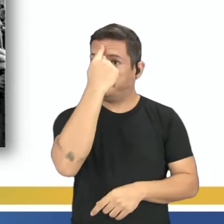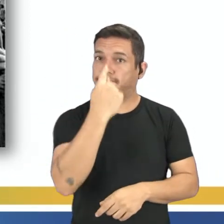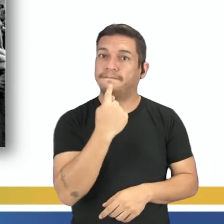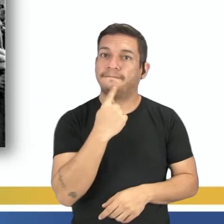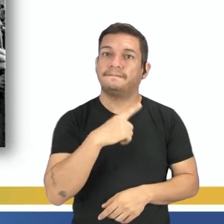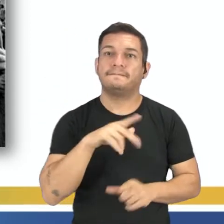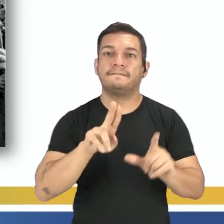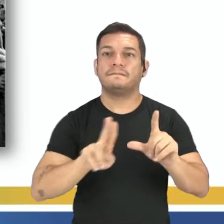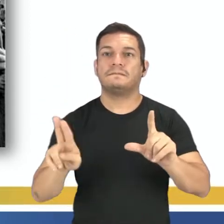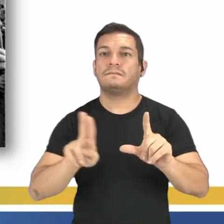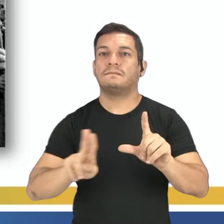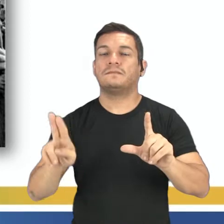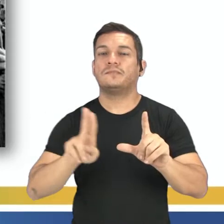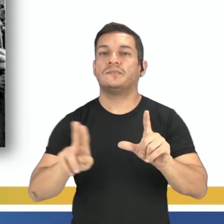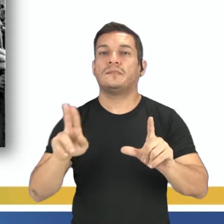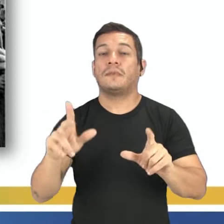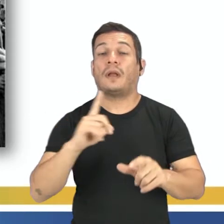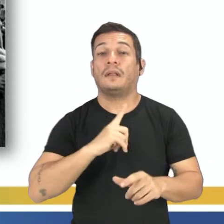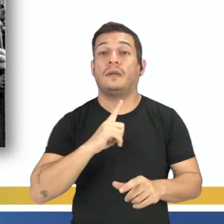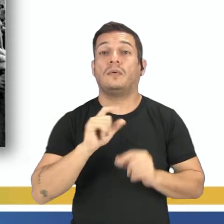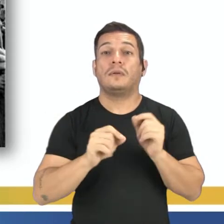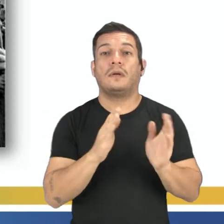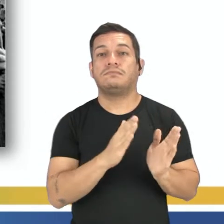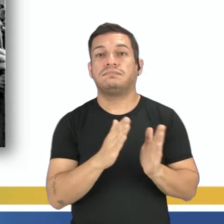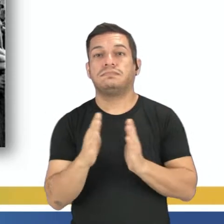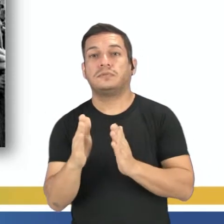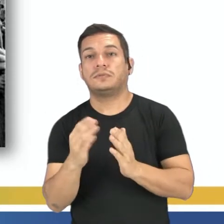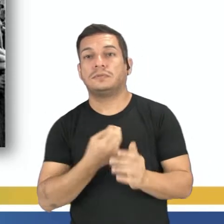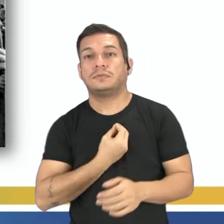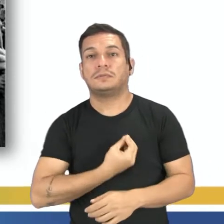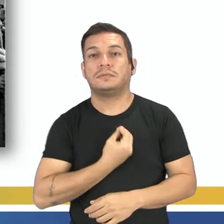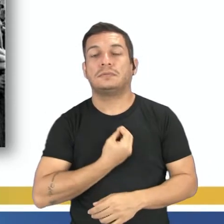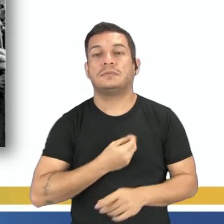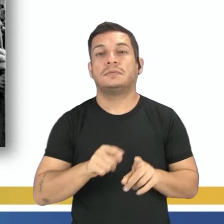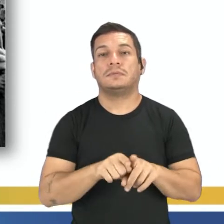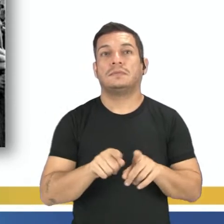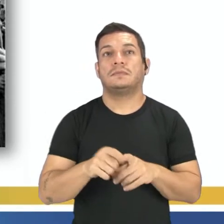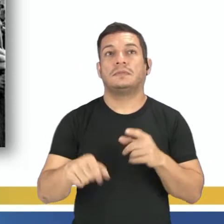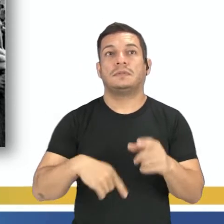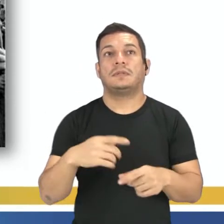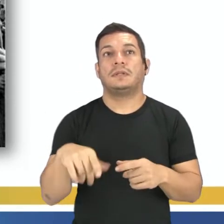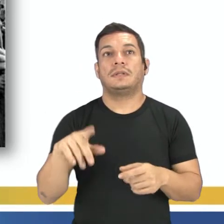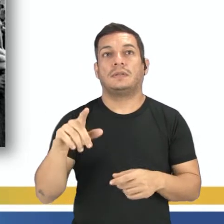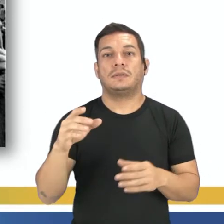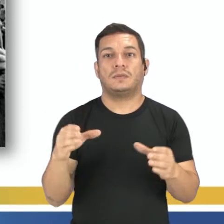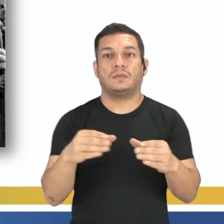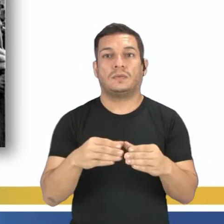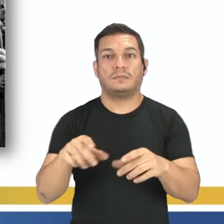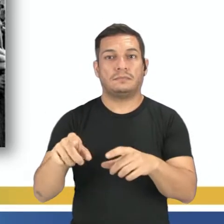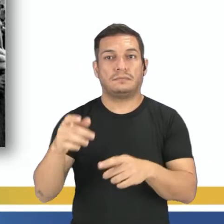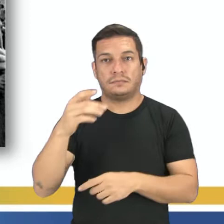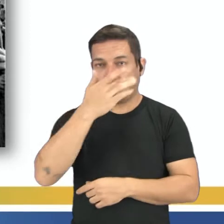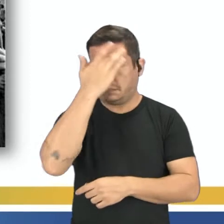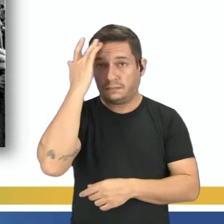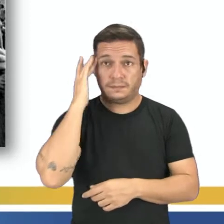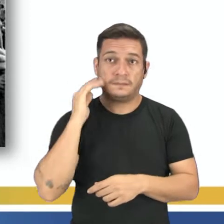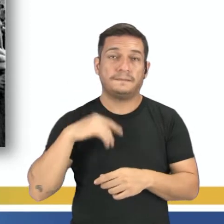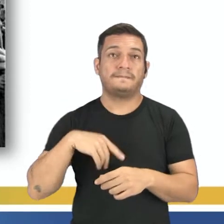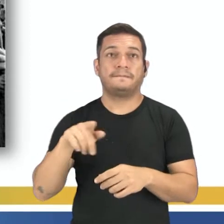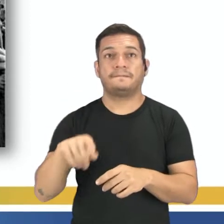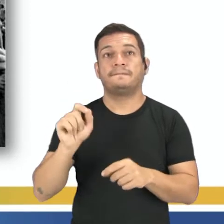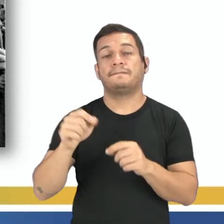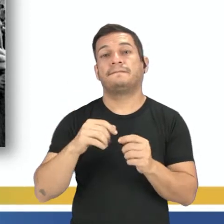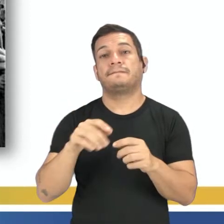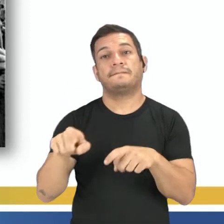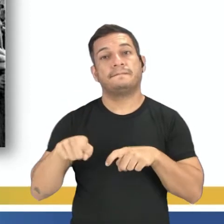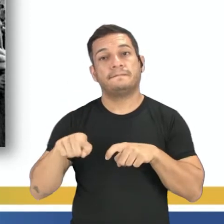imagem, na legenda, aliás, existe o período de atuação das ligas camponesas no nosso país, entre as